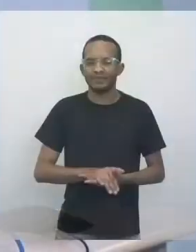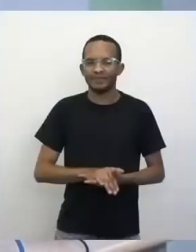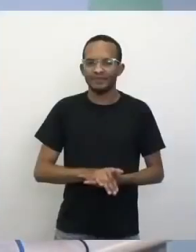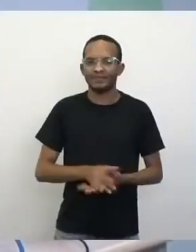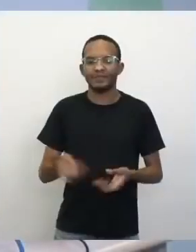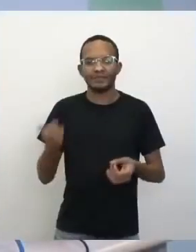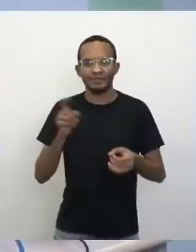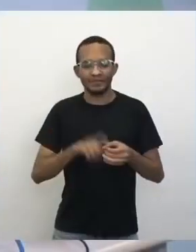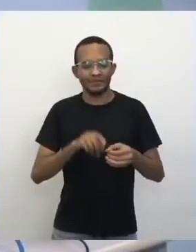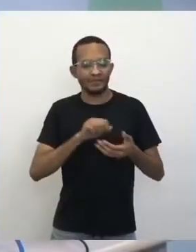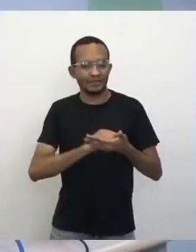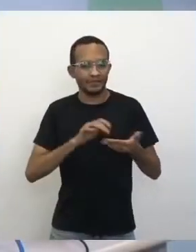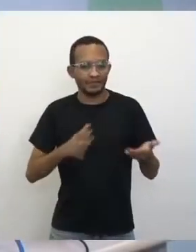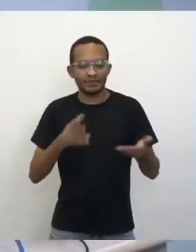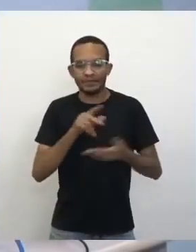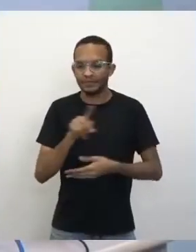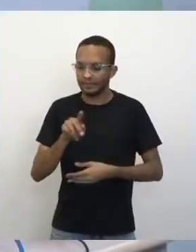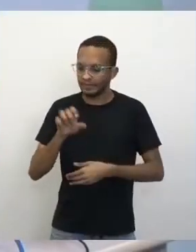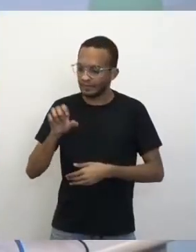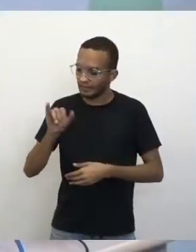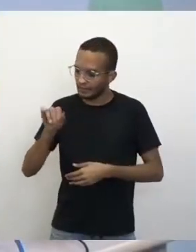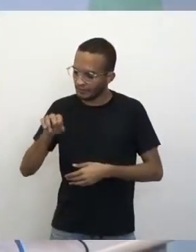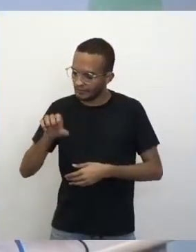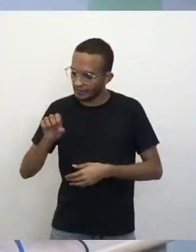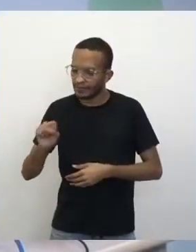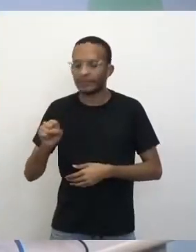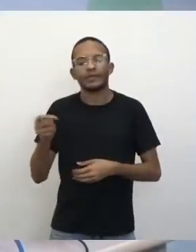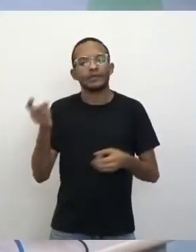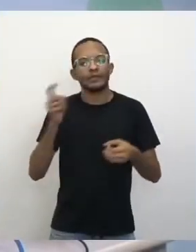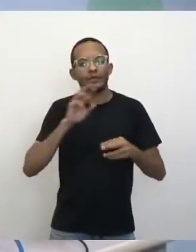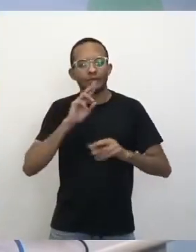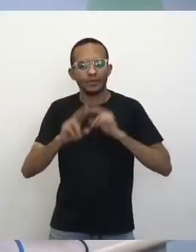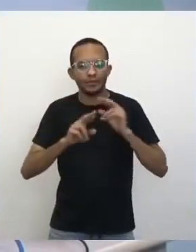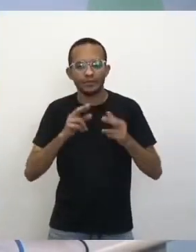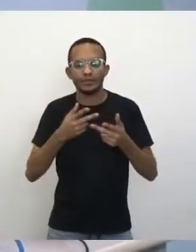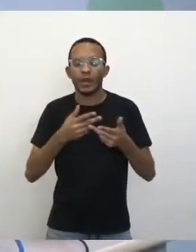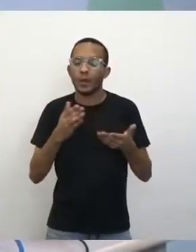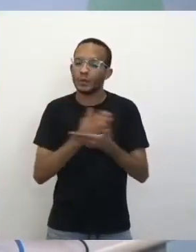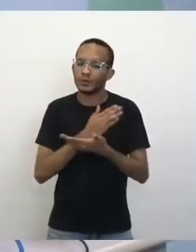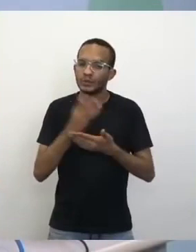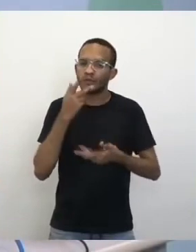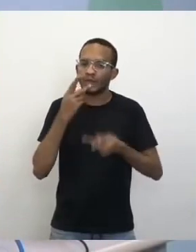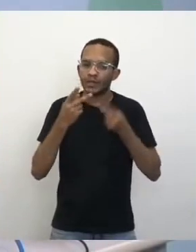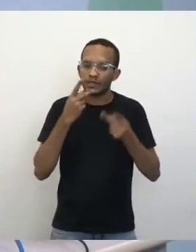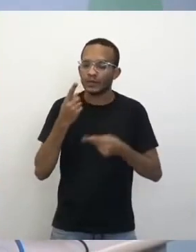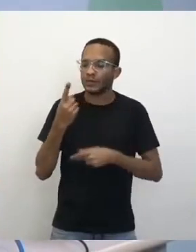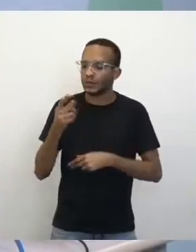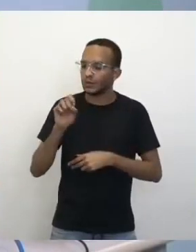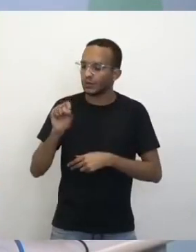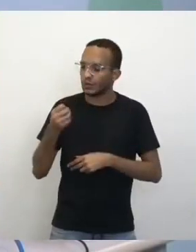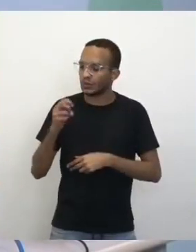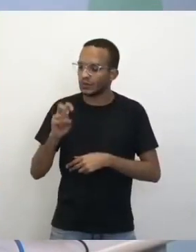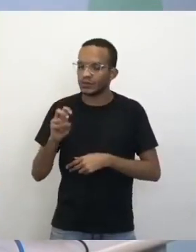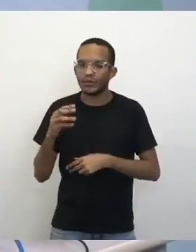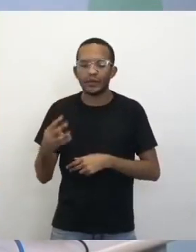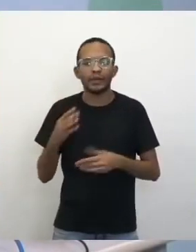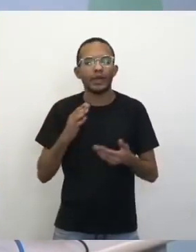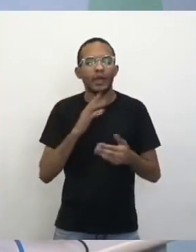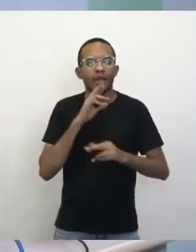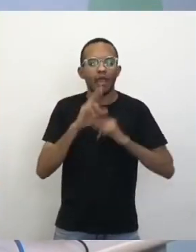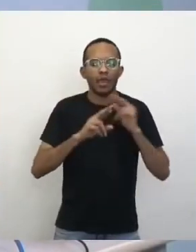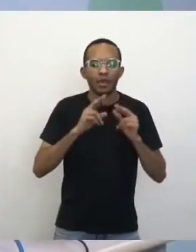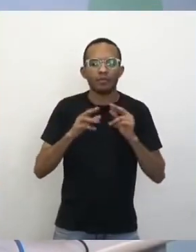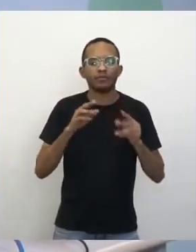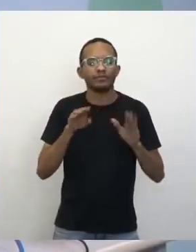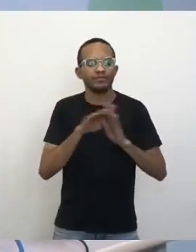Voltamos da atividade. Olha, professora Inês, apareceram algumas respostas aqui. Alguns falando que conseguiram, alguns falando 1854. As respostas na